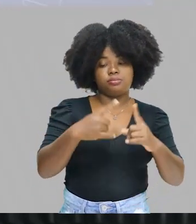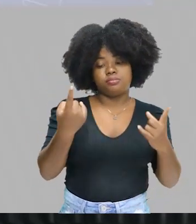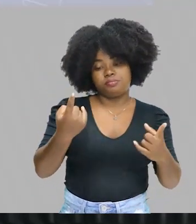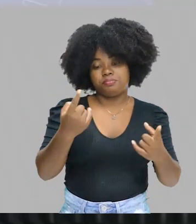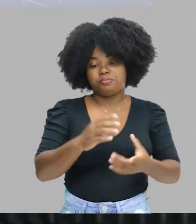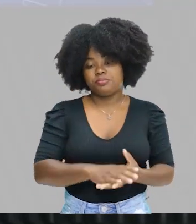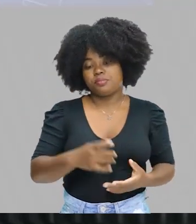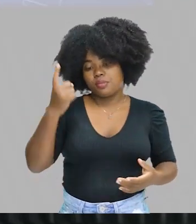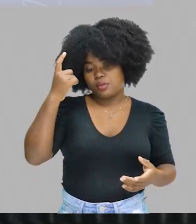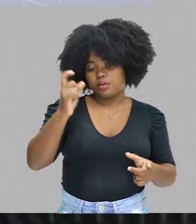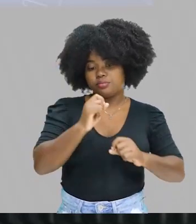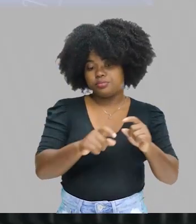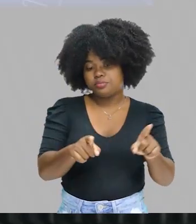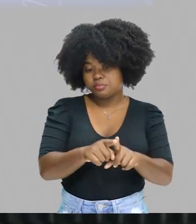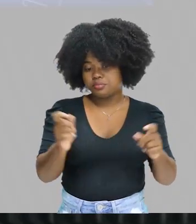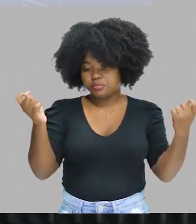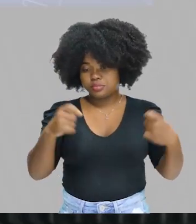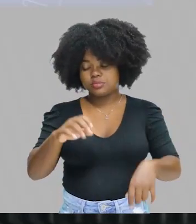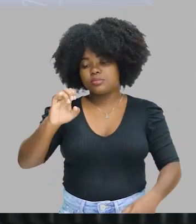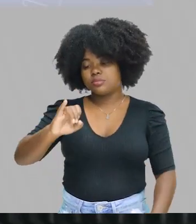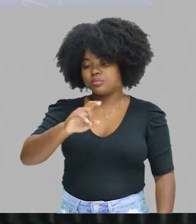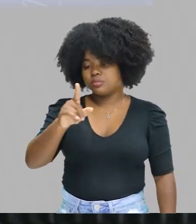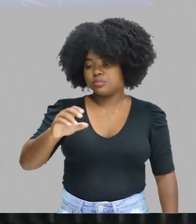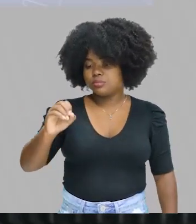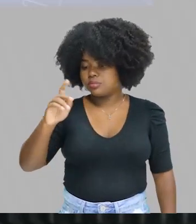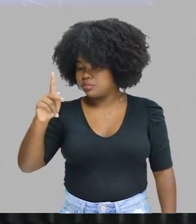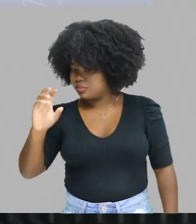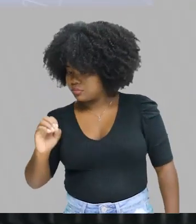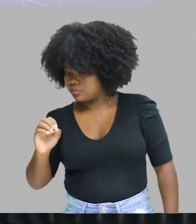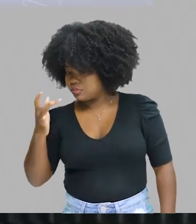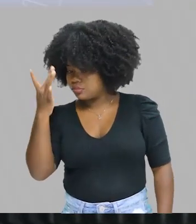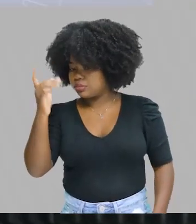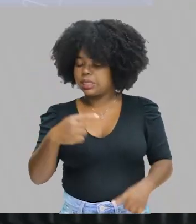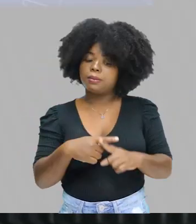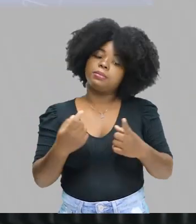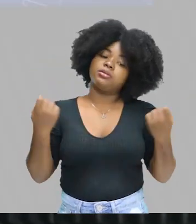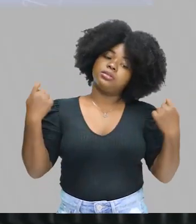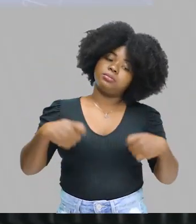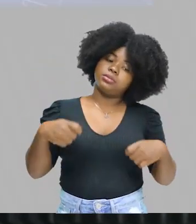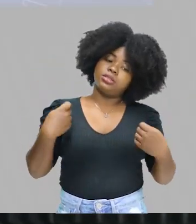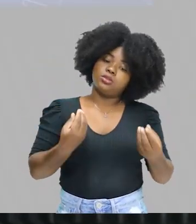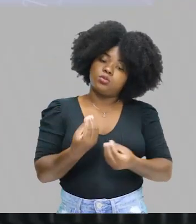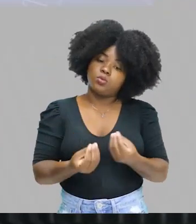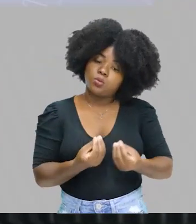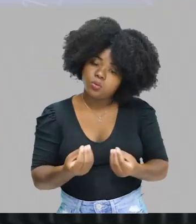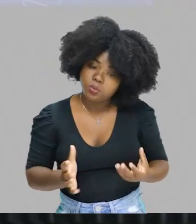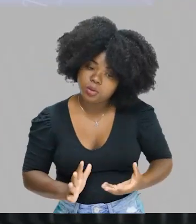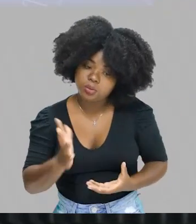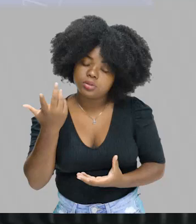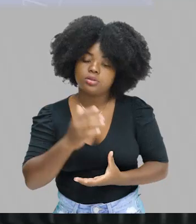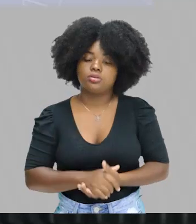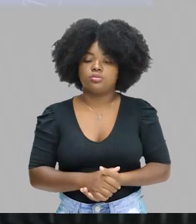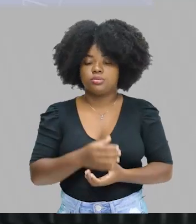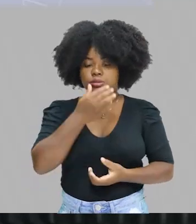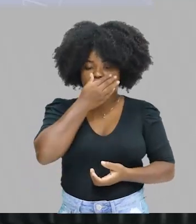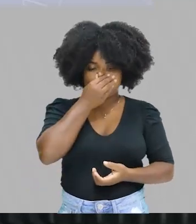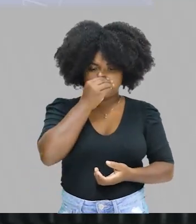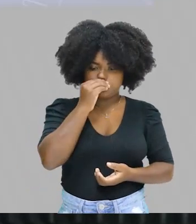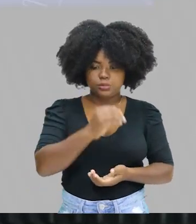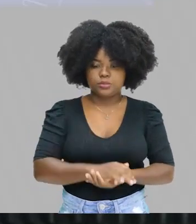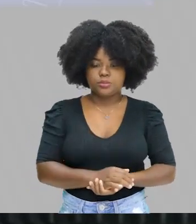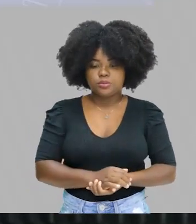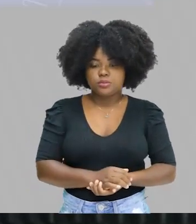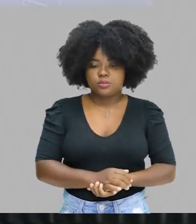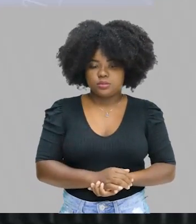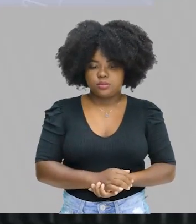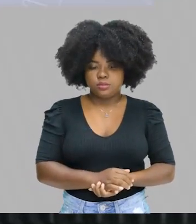entalhe, que pode também ser feito com isopor, até mais fácil. Só que você tem que ter noção de como a coisa vai funcionar. A fundição é um pouco